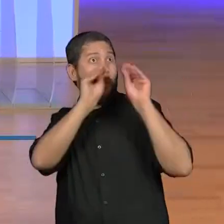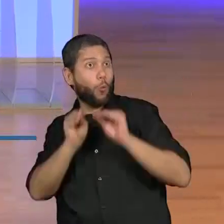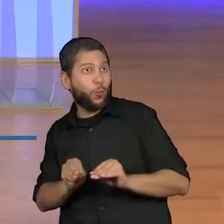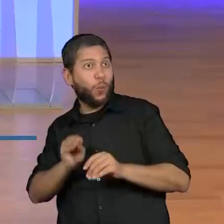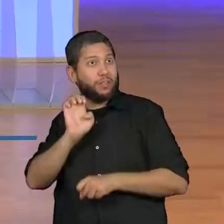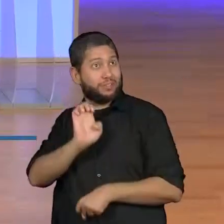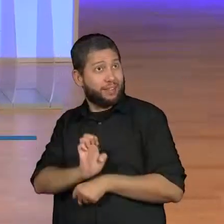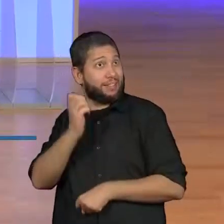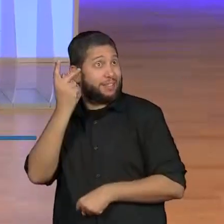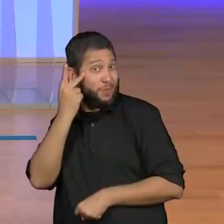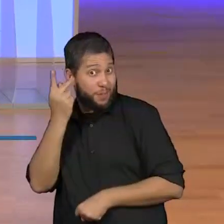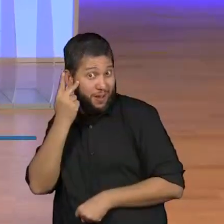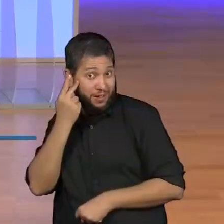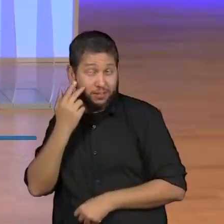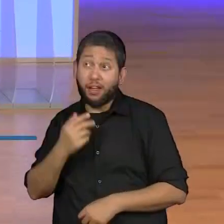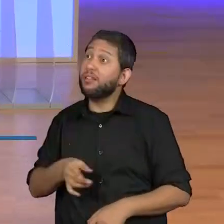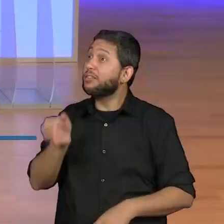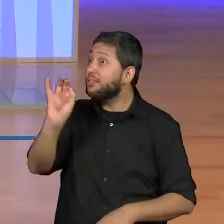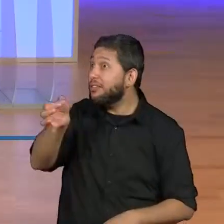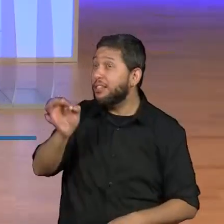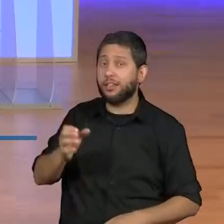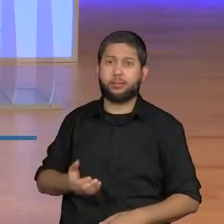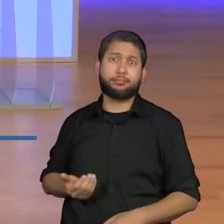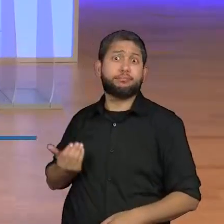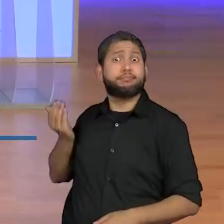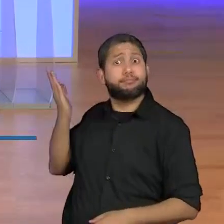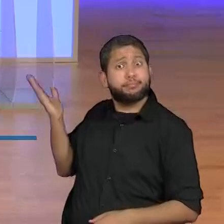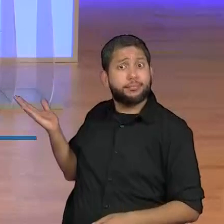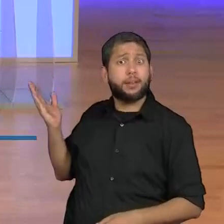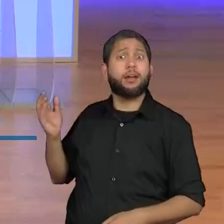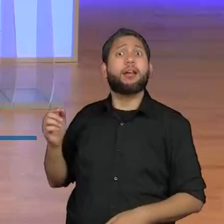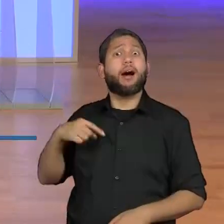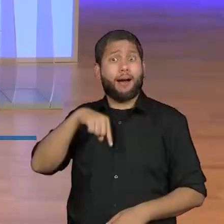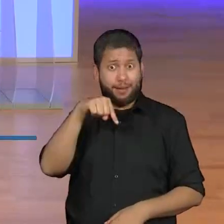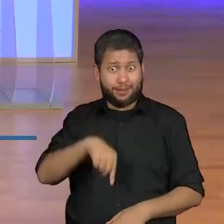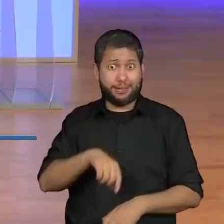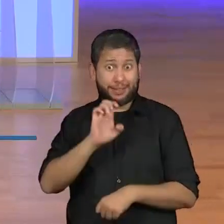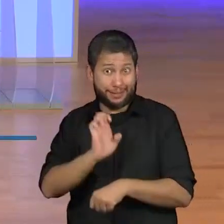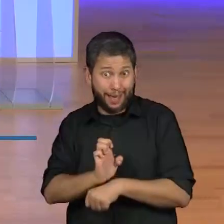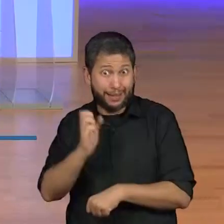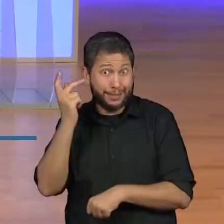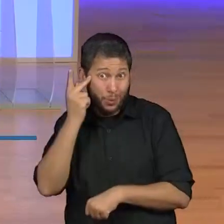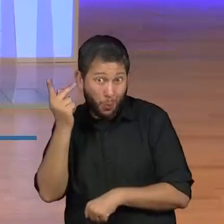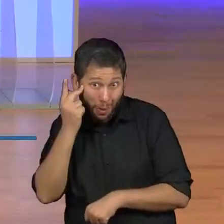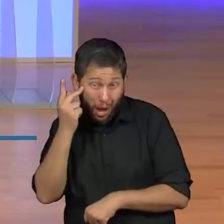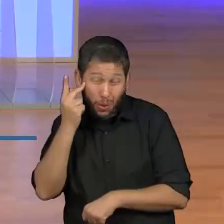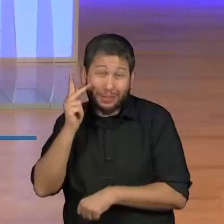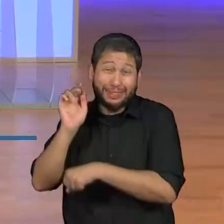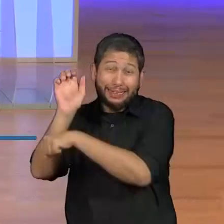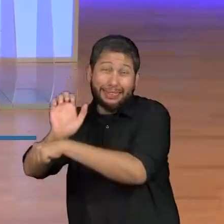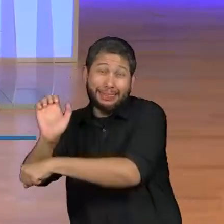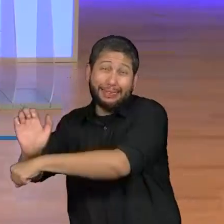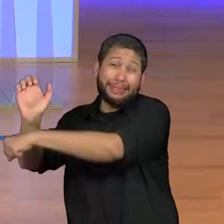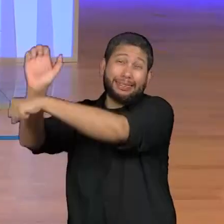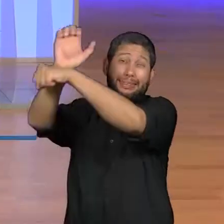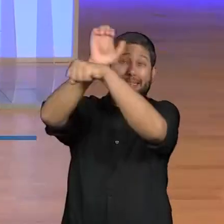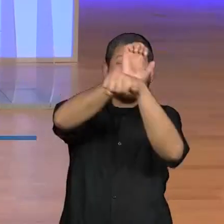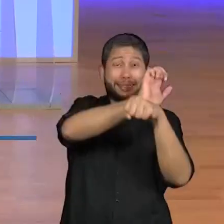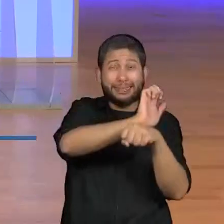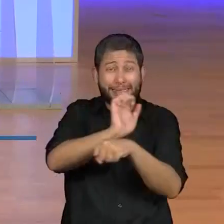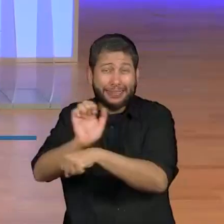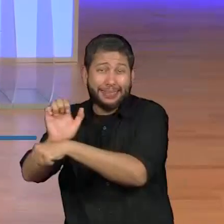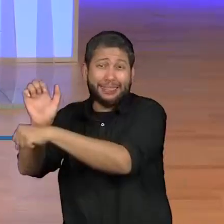nosso país é o Brasil e, como vocês sabem, né? Temos vários outros estados dentro do país e quando uma